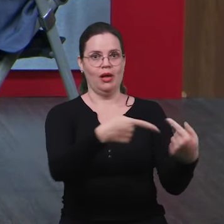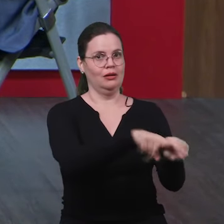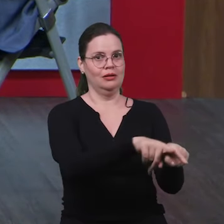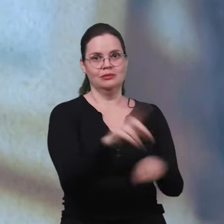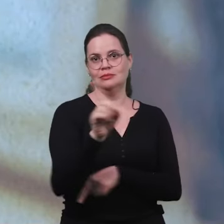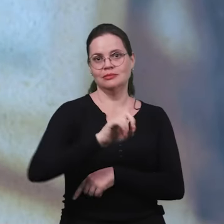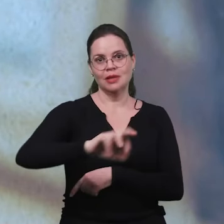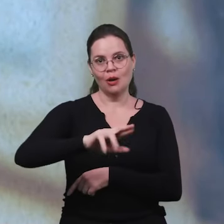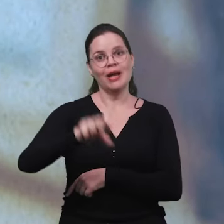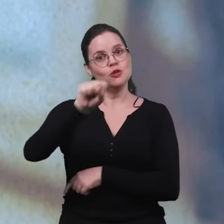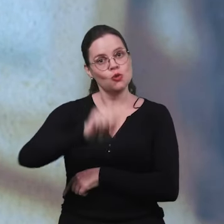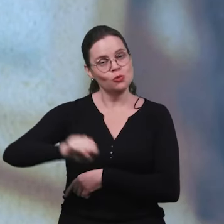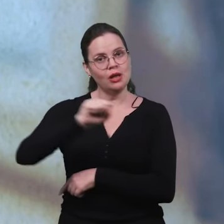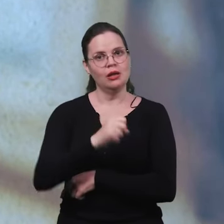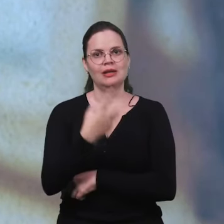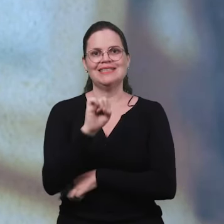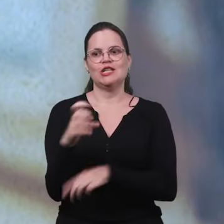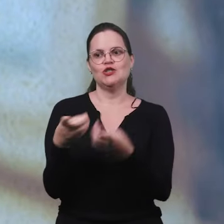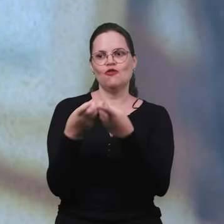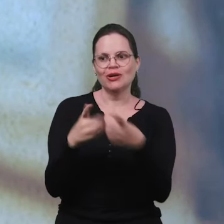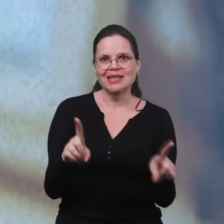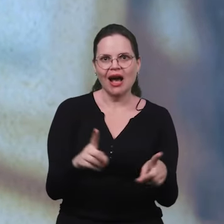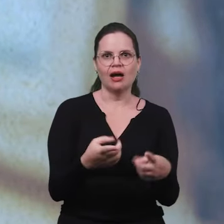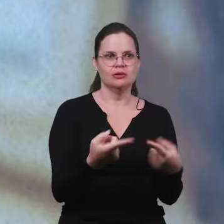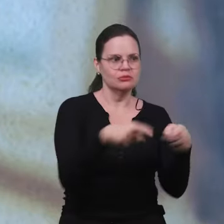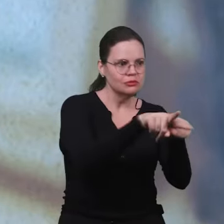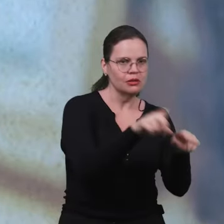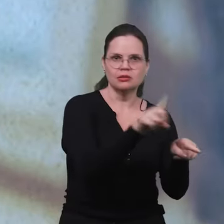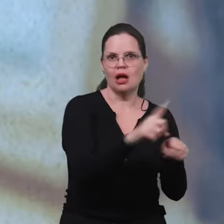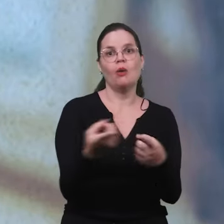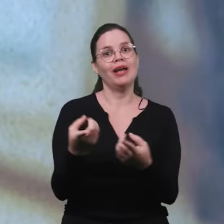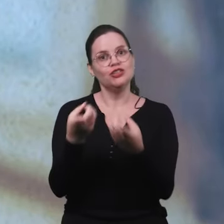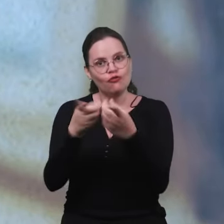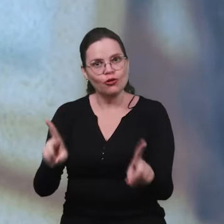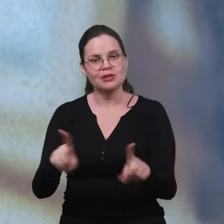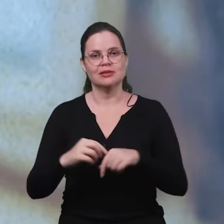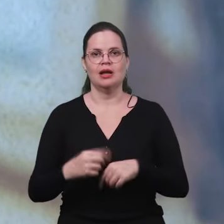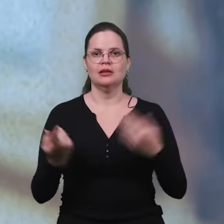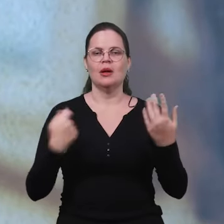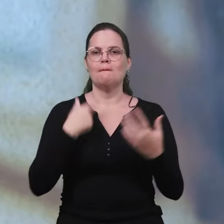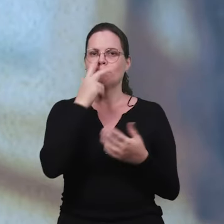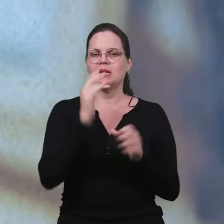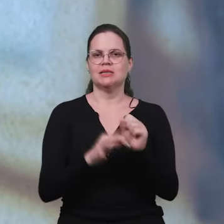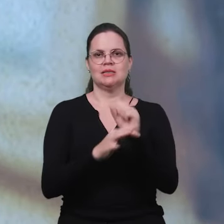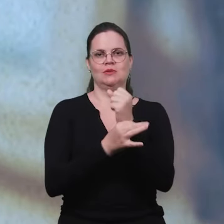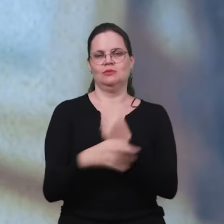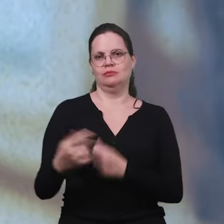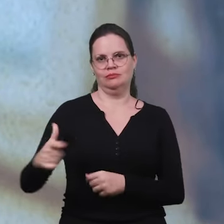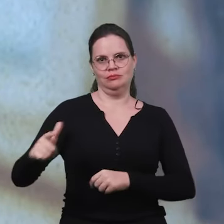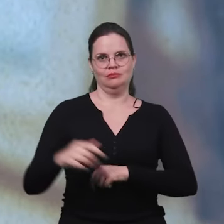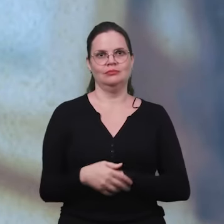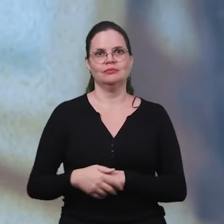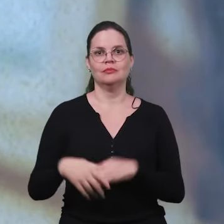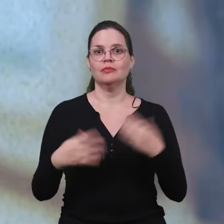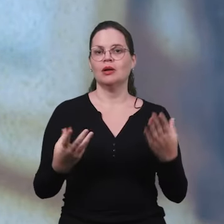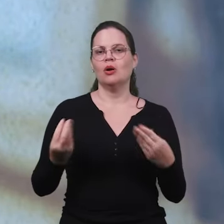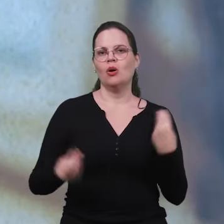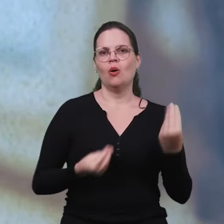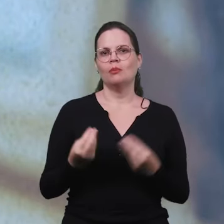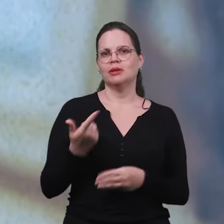causa muita insegurança, confusão. Então, como a pessoa ela não tem essa obrigação de